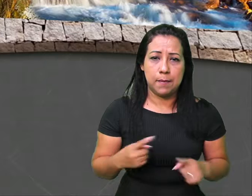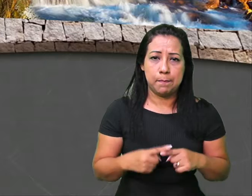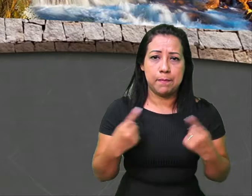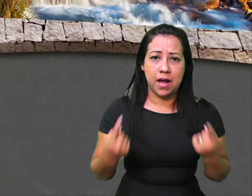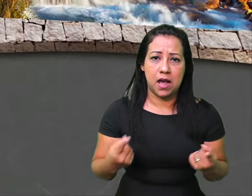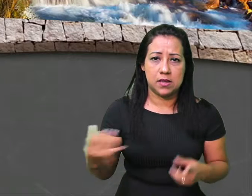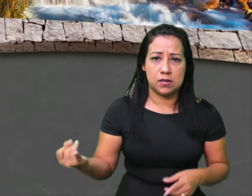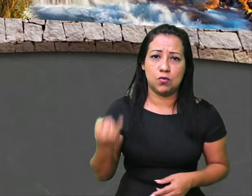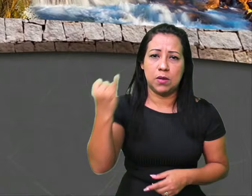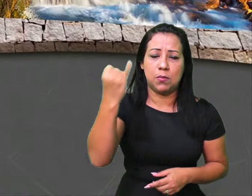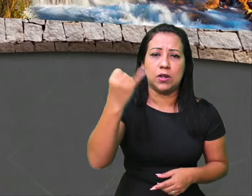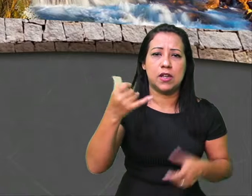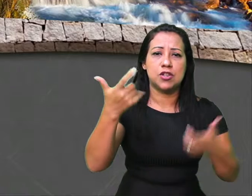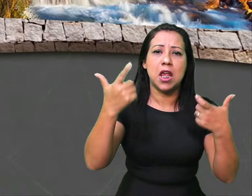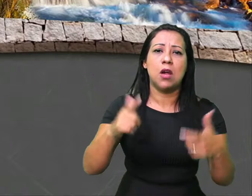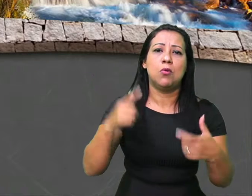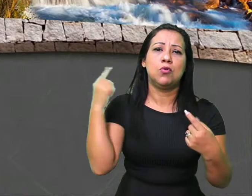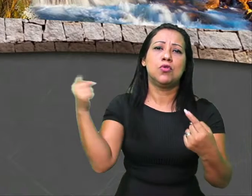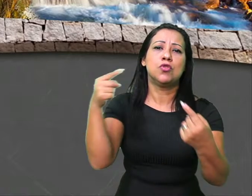onde você quer chegar.